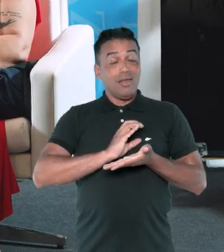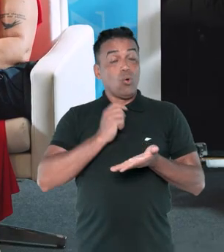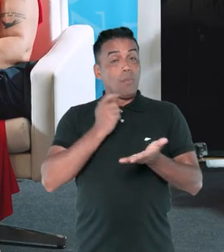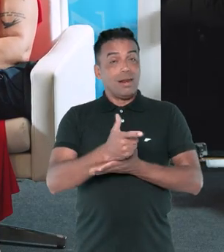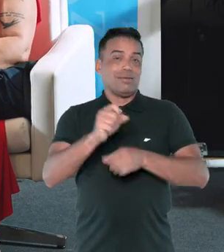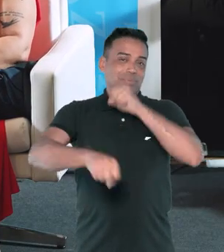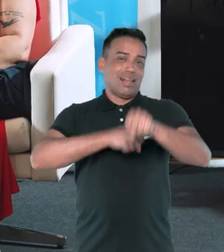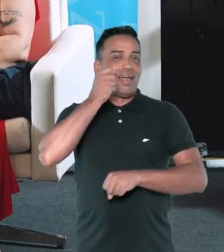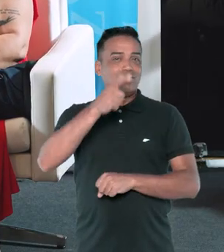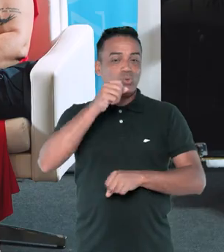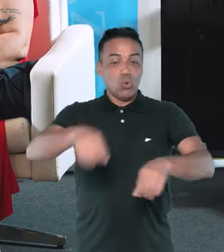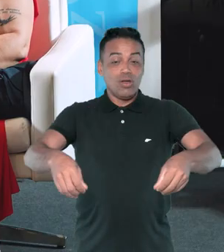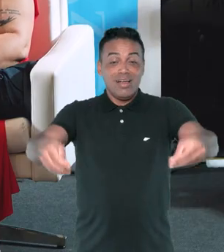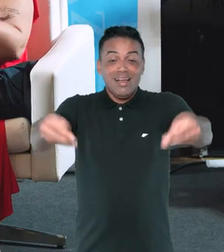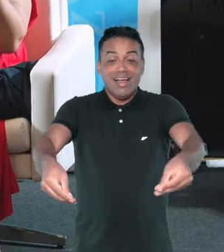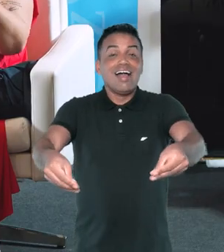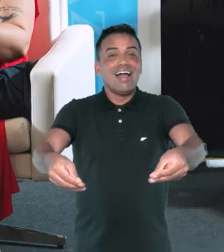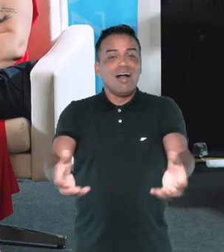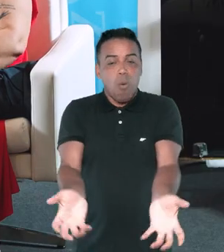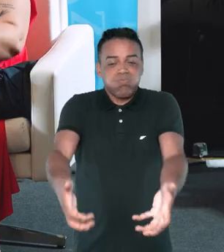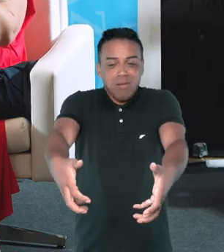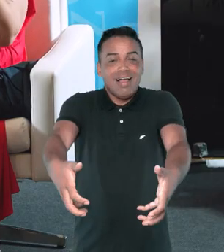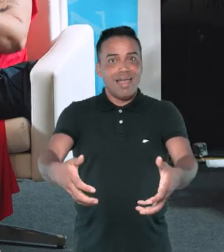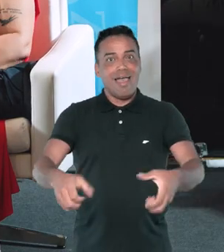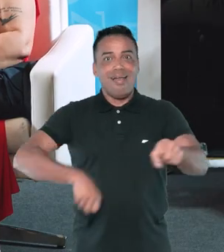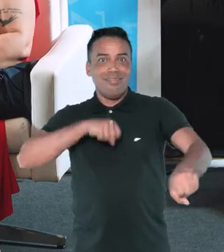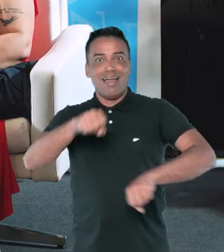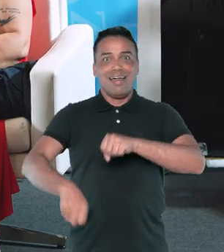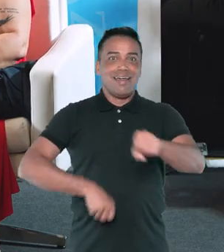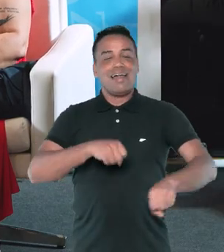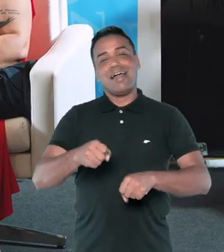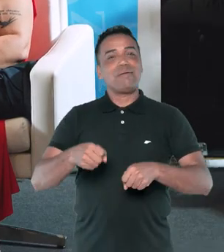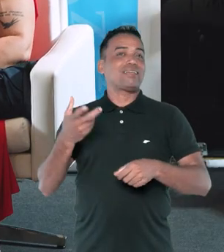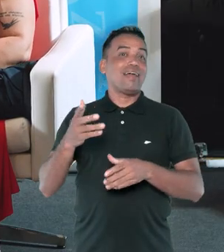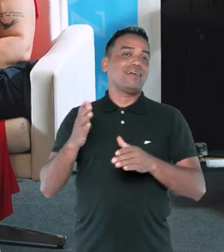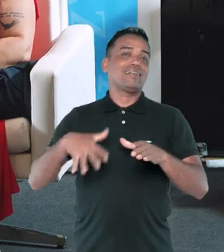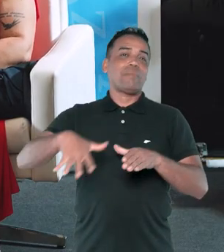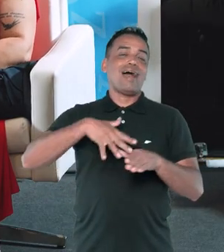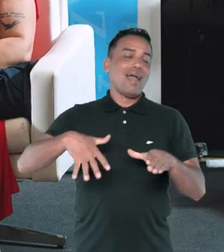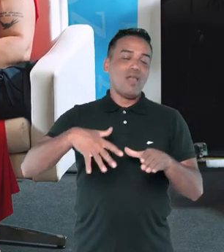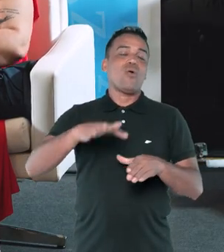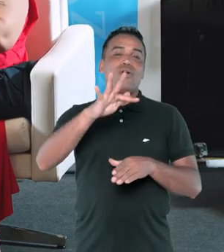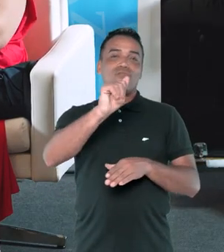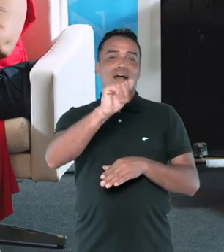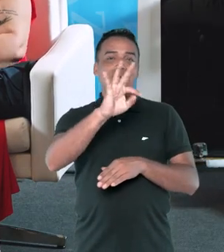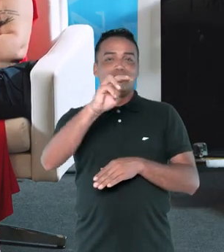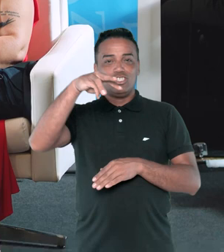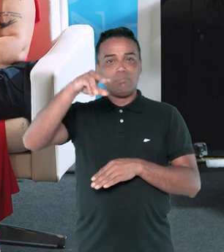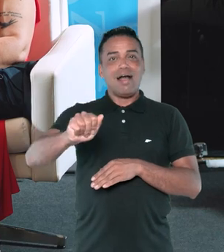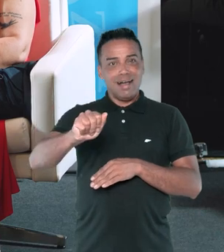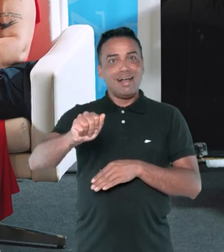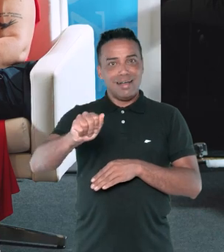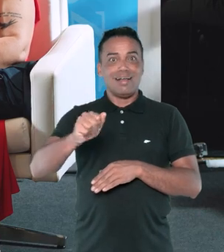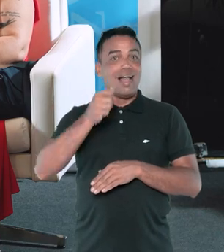cestinha. Cestinha? De cestinha, eu ando com bicicleta de cestinha lá no bairro de Fátima, em Fortaleza. Mas é azul, assim, da cor da